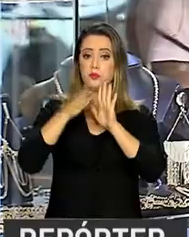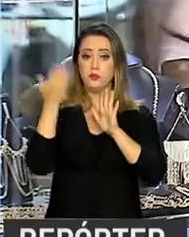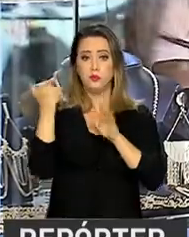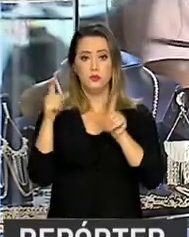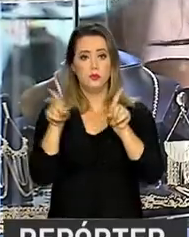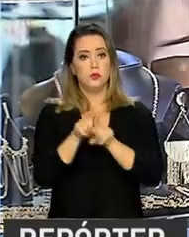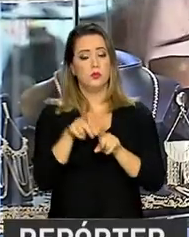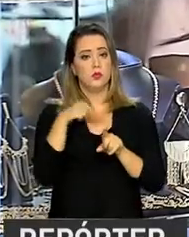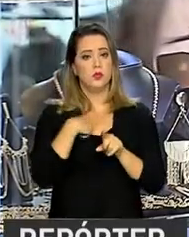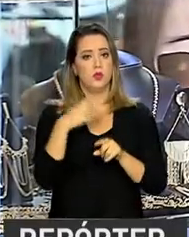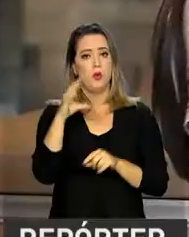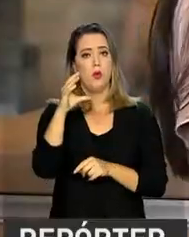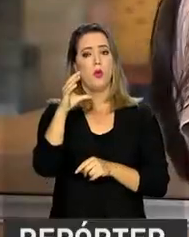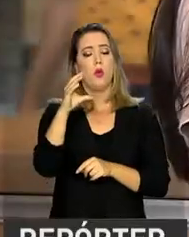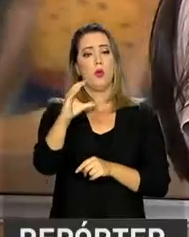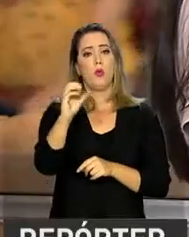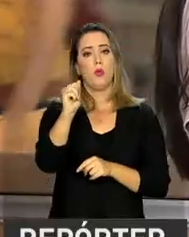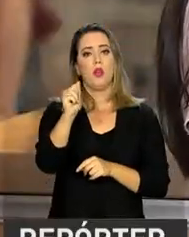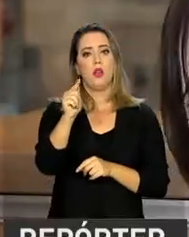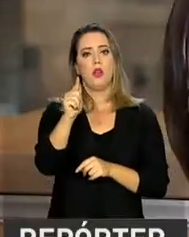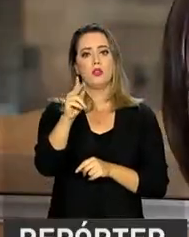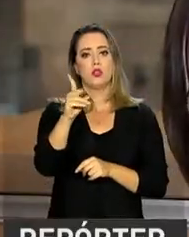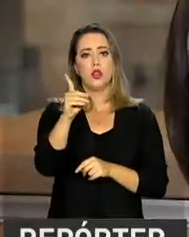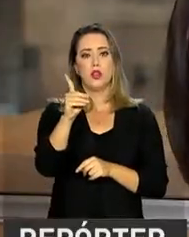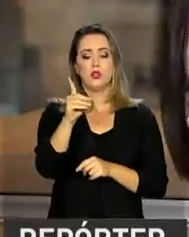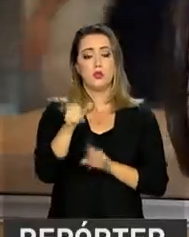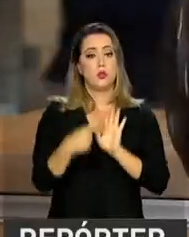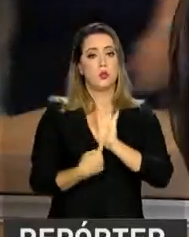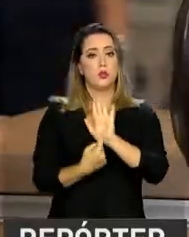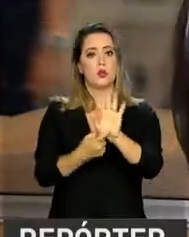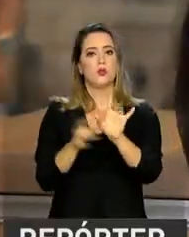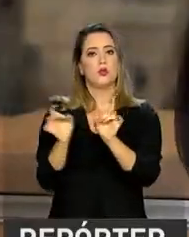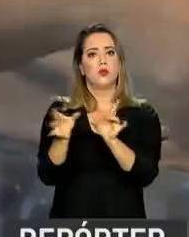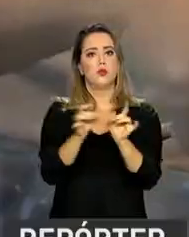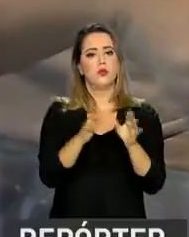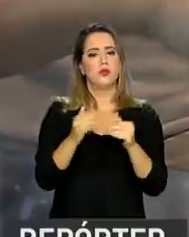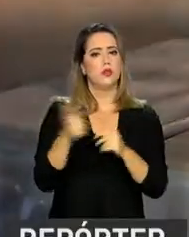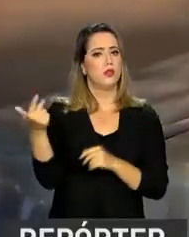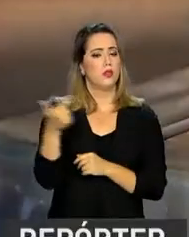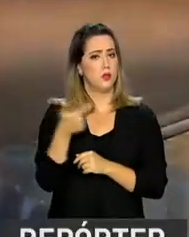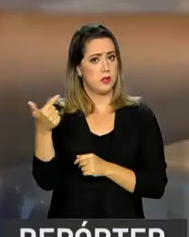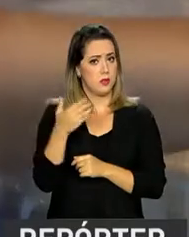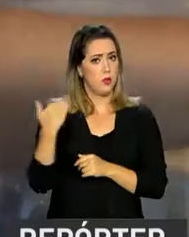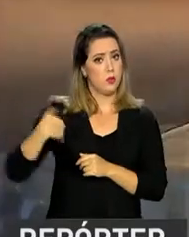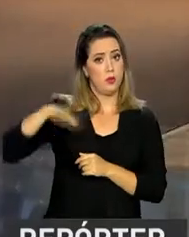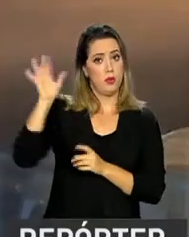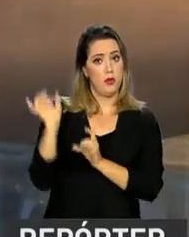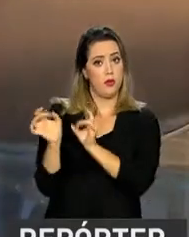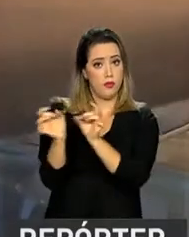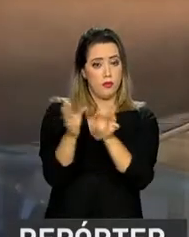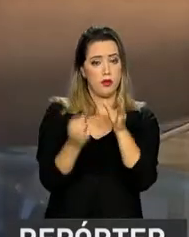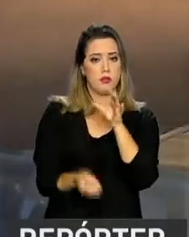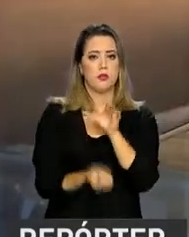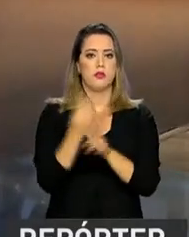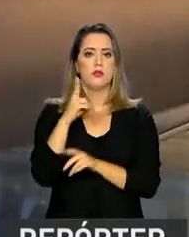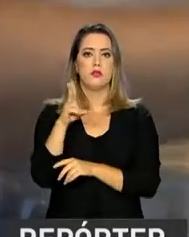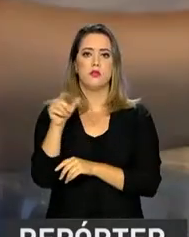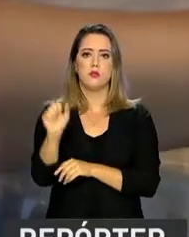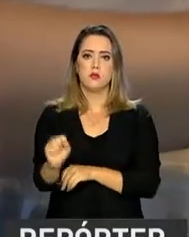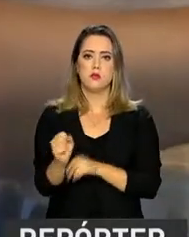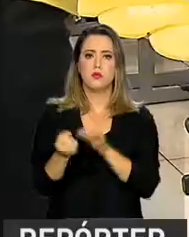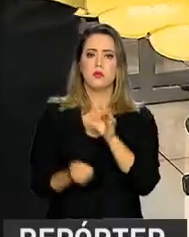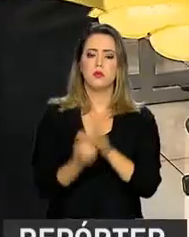e desempregados do ministério do trabalho apontou o comércio como o segundo maior destaque na criação de vagas foram